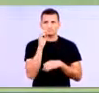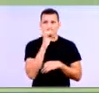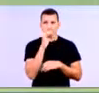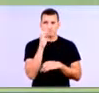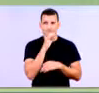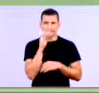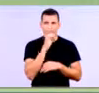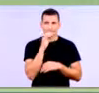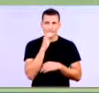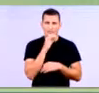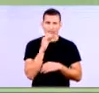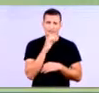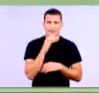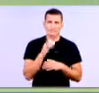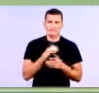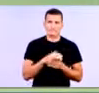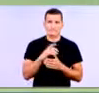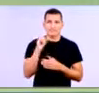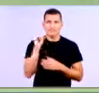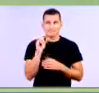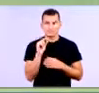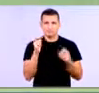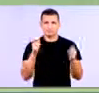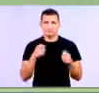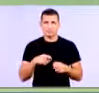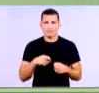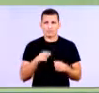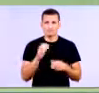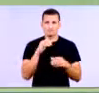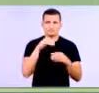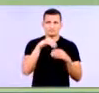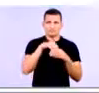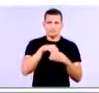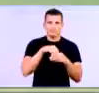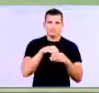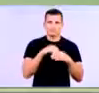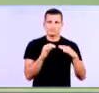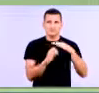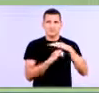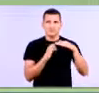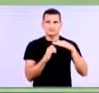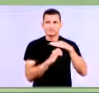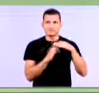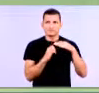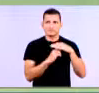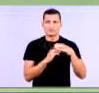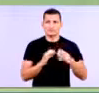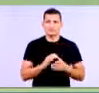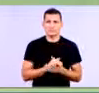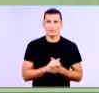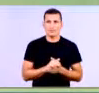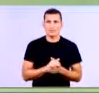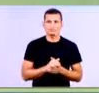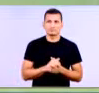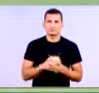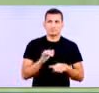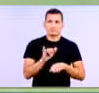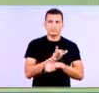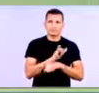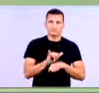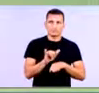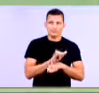seja, o impacto dele seja o menor possível dentro de uma empresa, certo? As estratégias